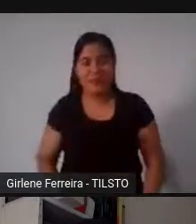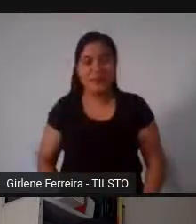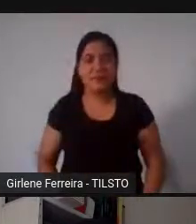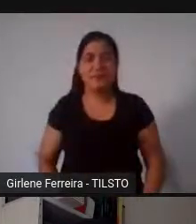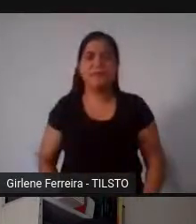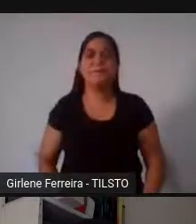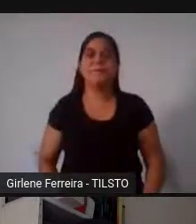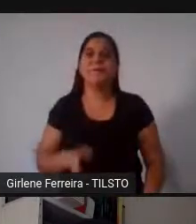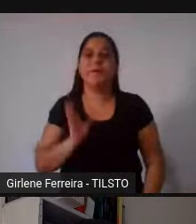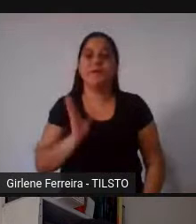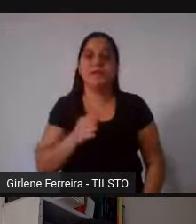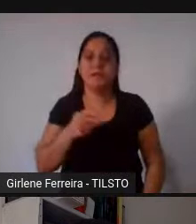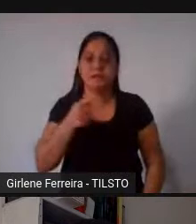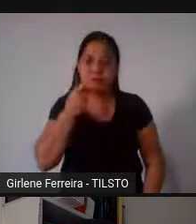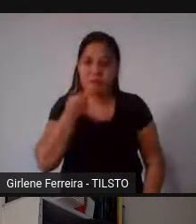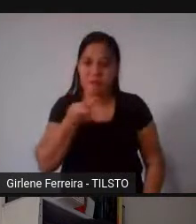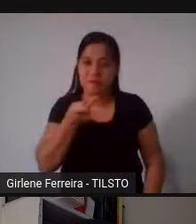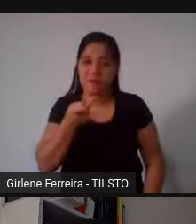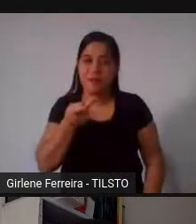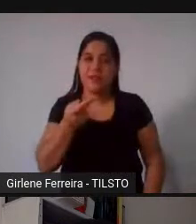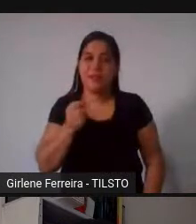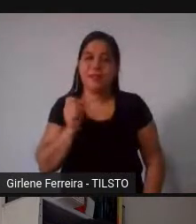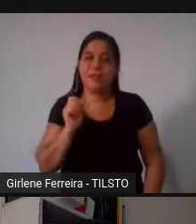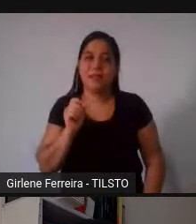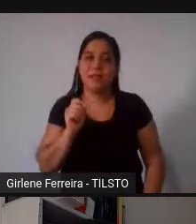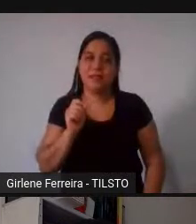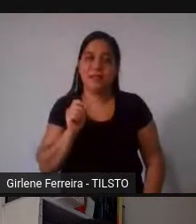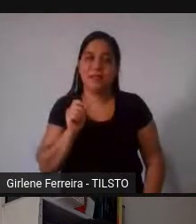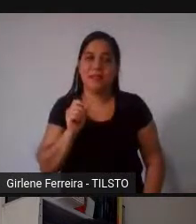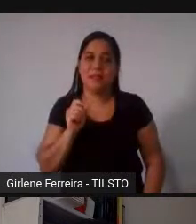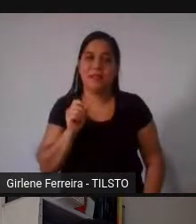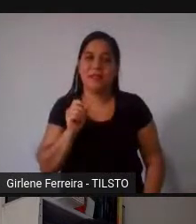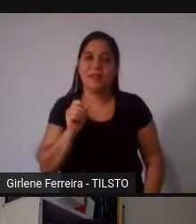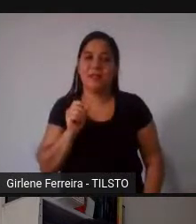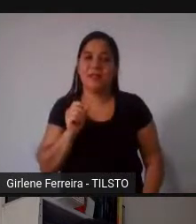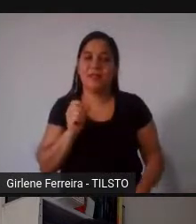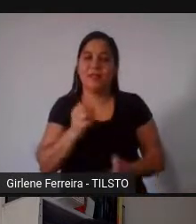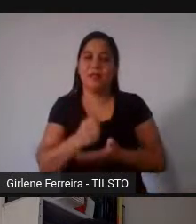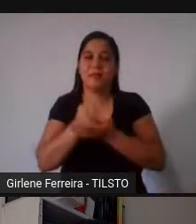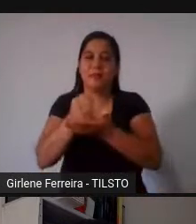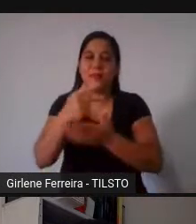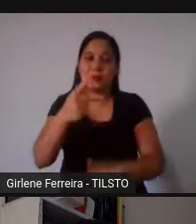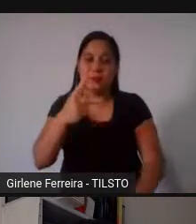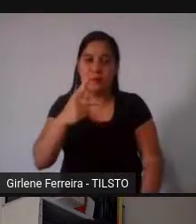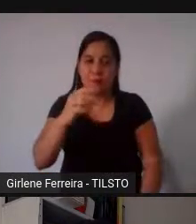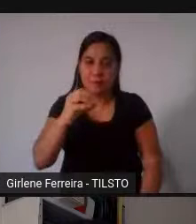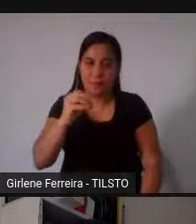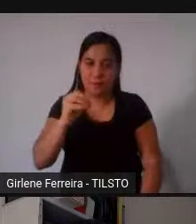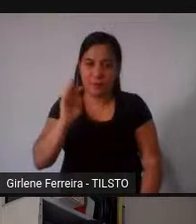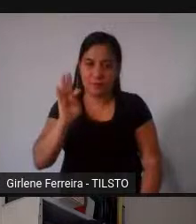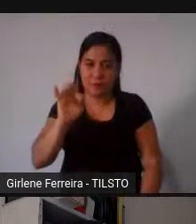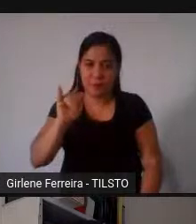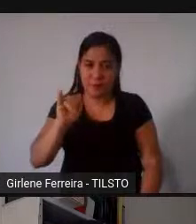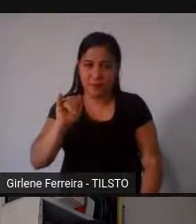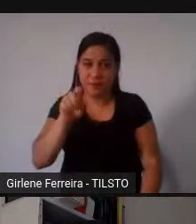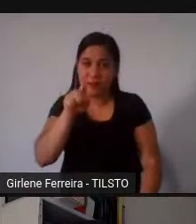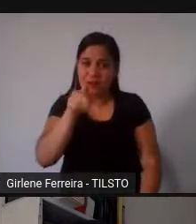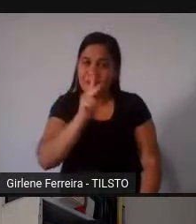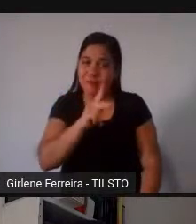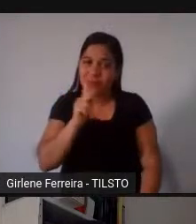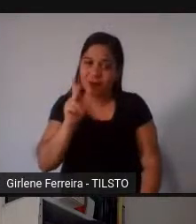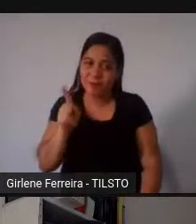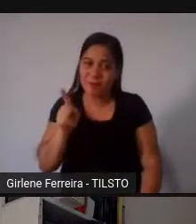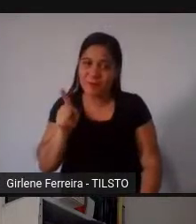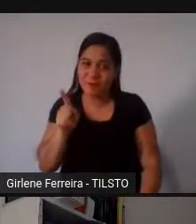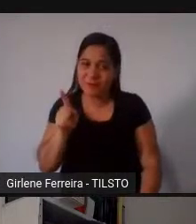comentou, atua no pote. E foi professora da Nádia, segundo a Nádia, a